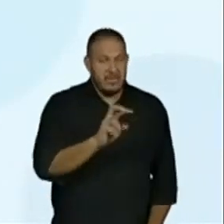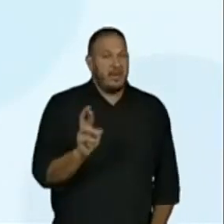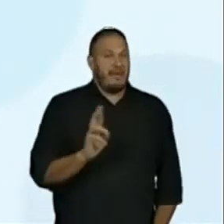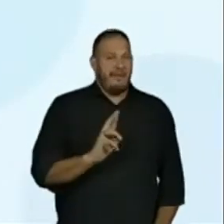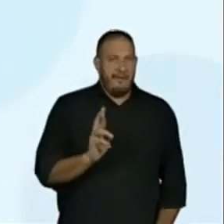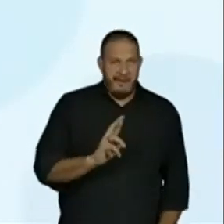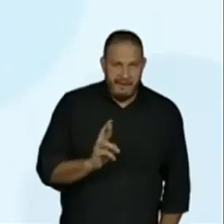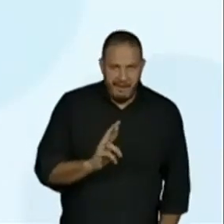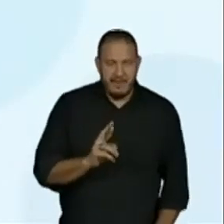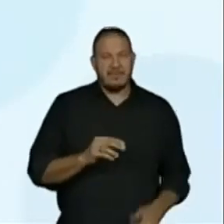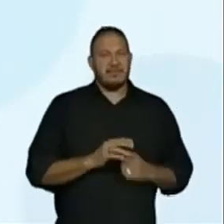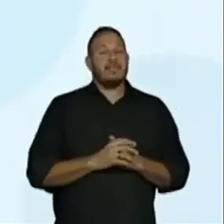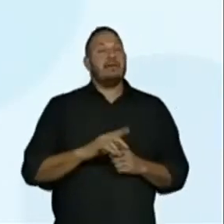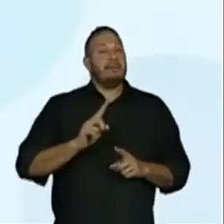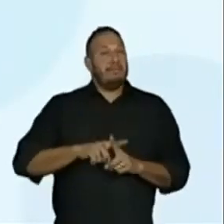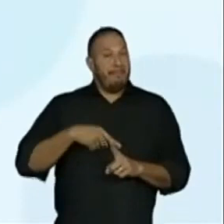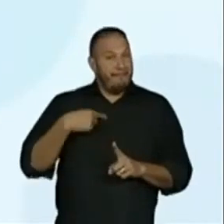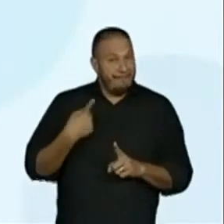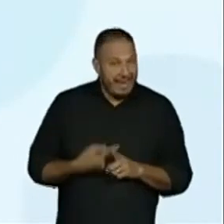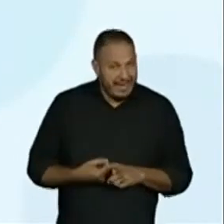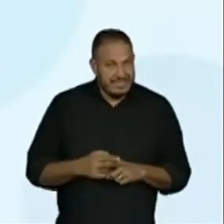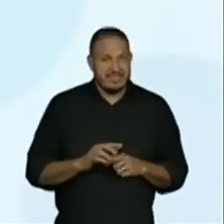R$15 mais